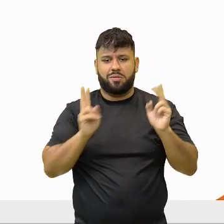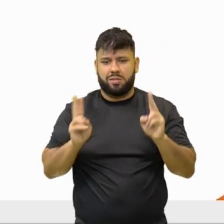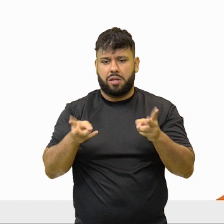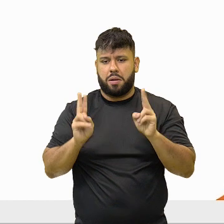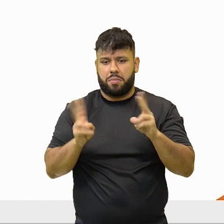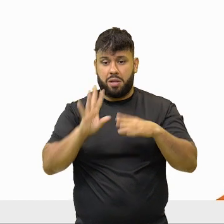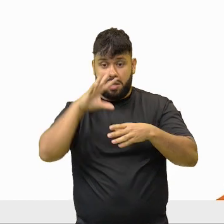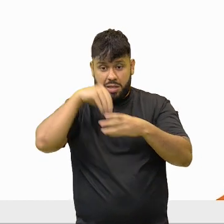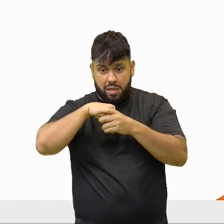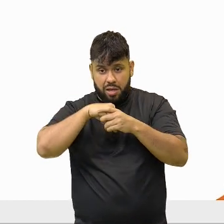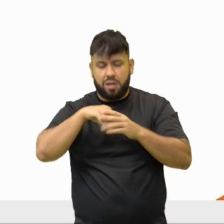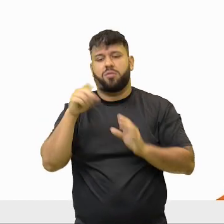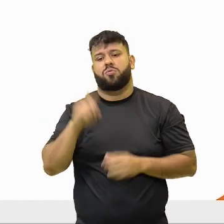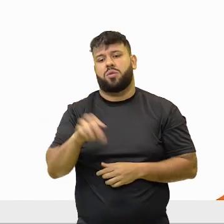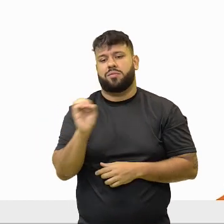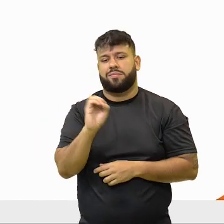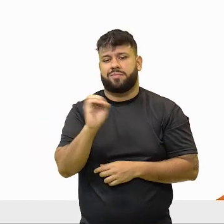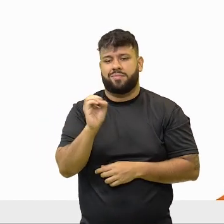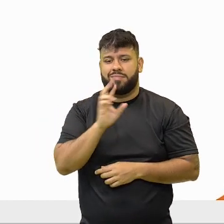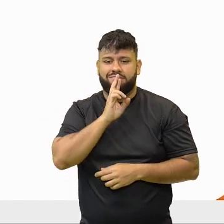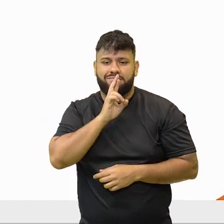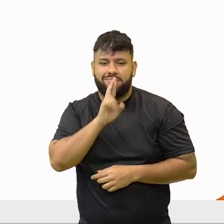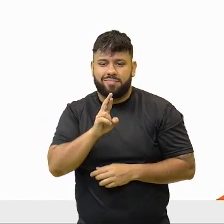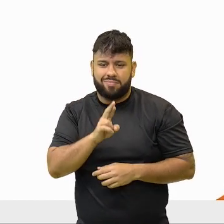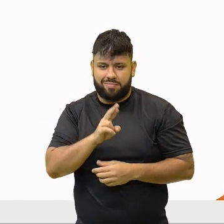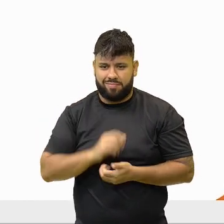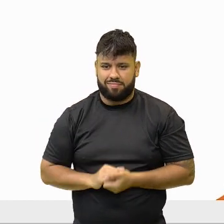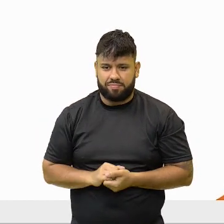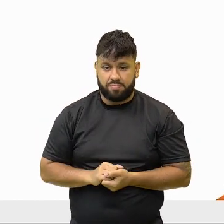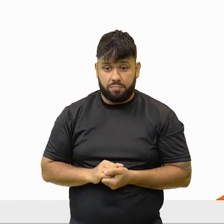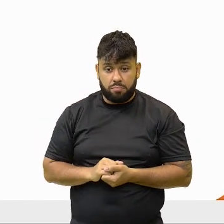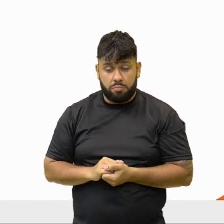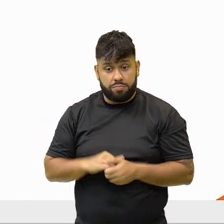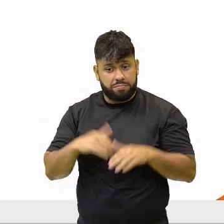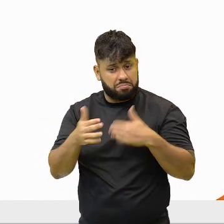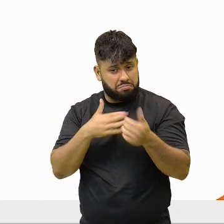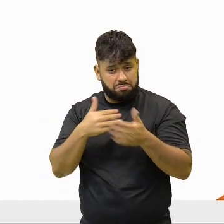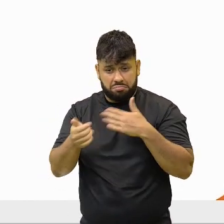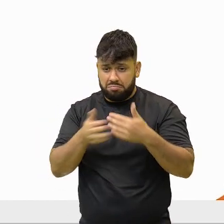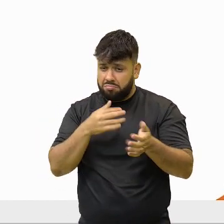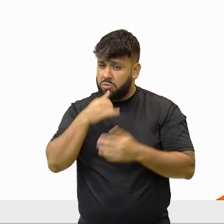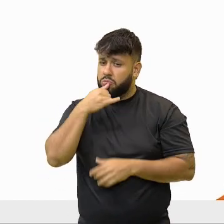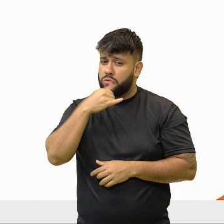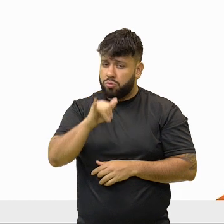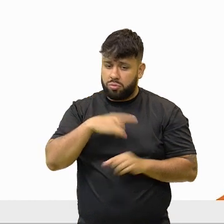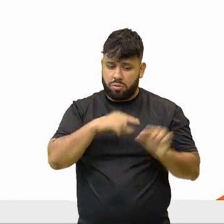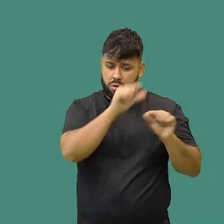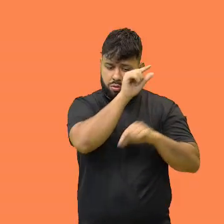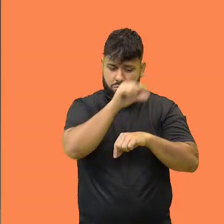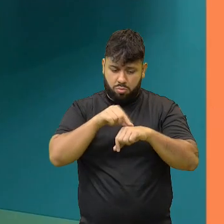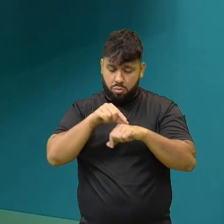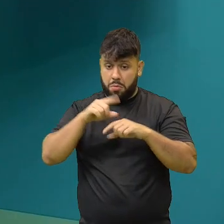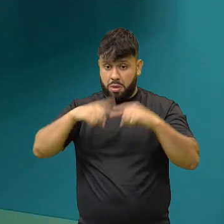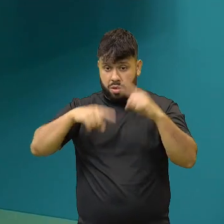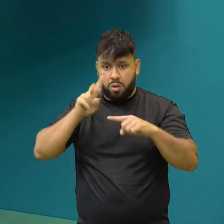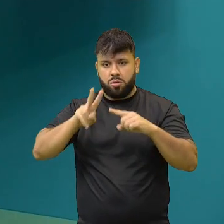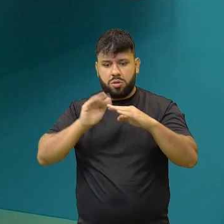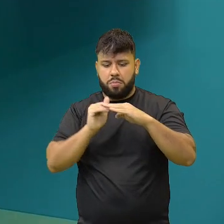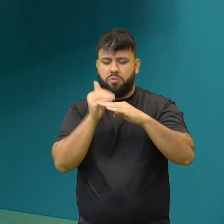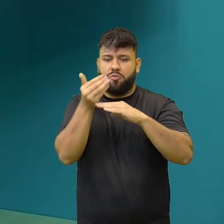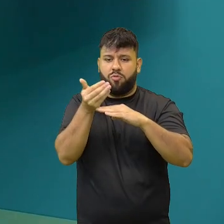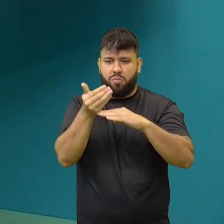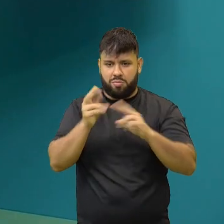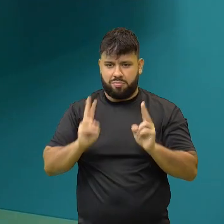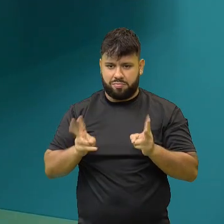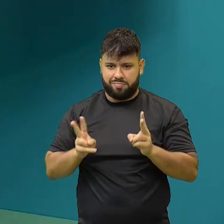Dentro a carga é zero, não esqueça isso, dentro a carga é zero. Qualquer carga dada ao condutor vai ficar localizada na superfície